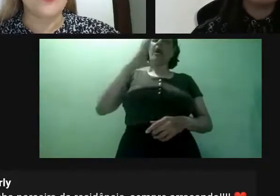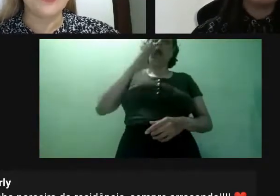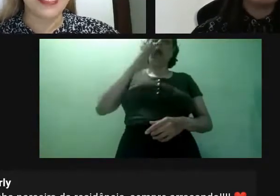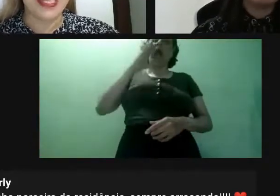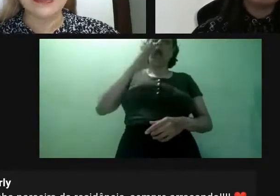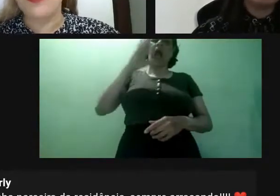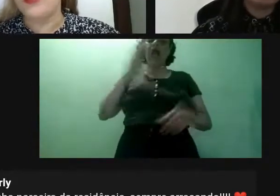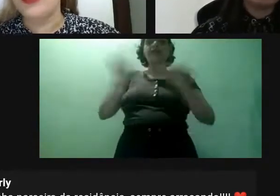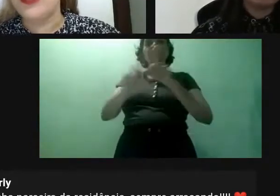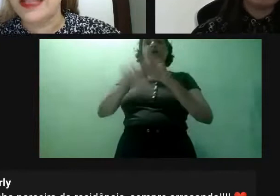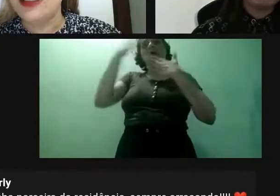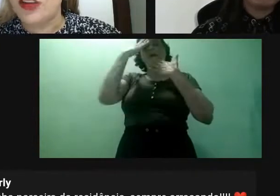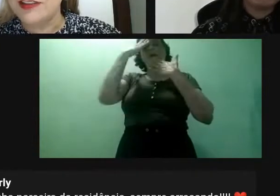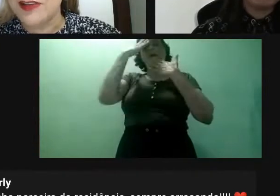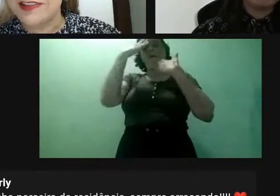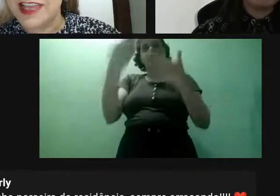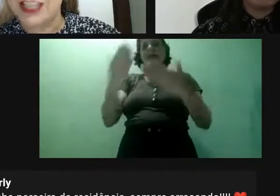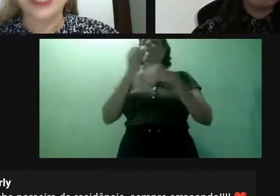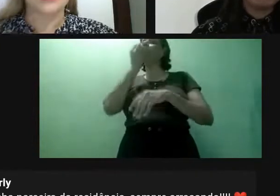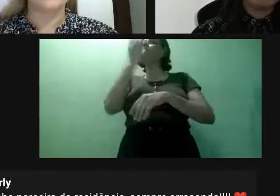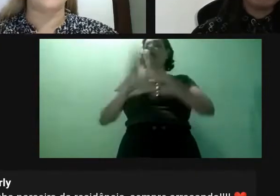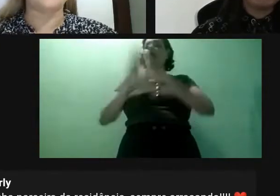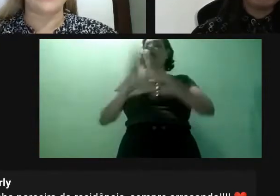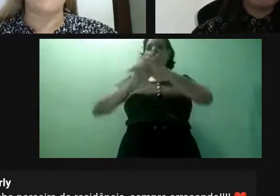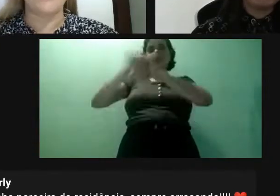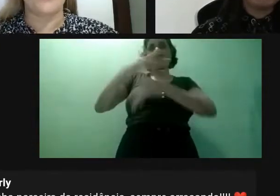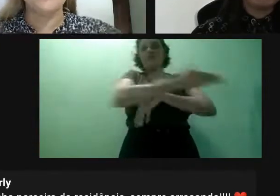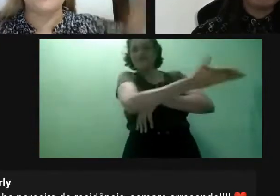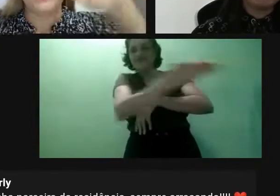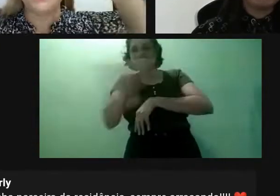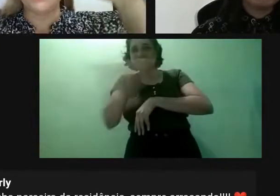é isso, obrigada, boa noite a todos vocês,